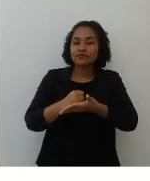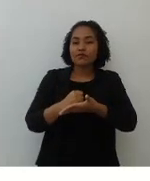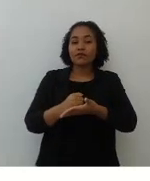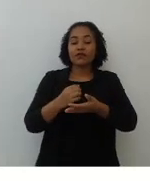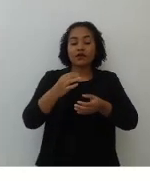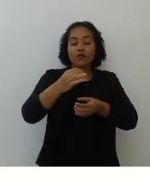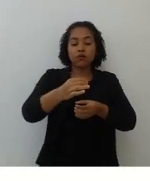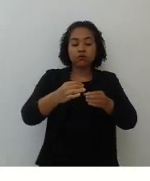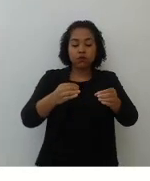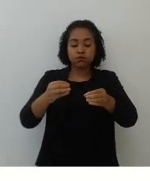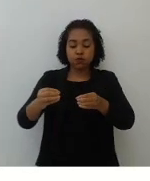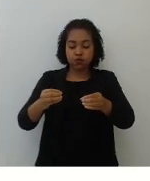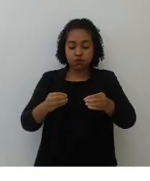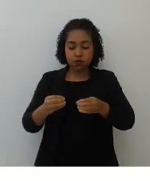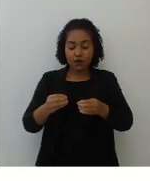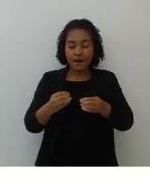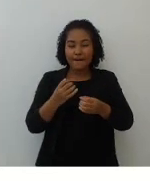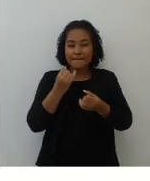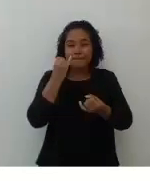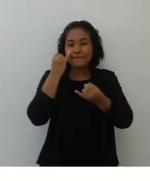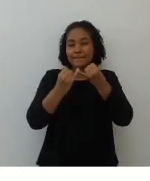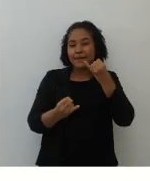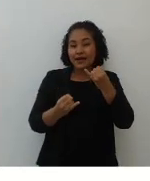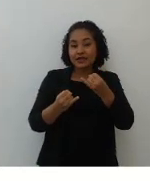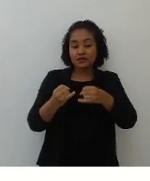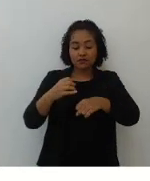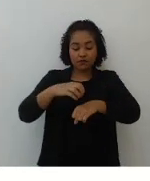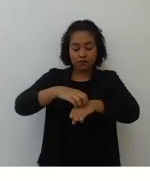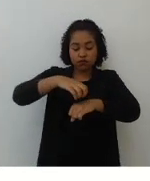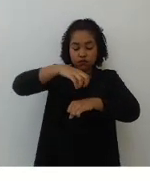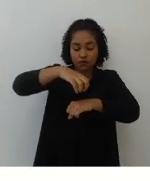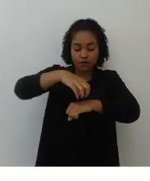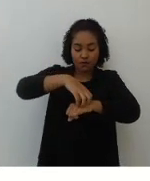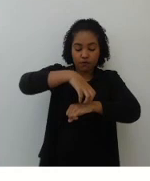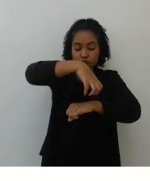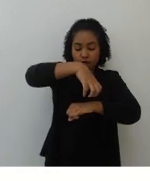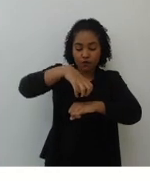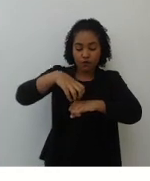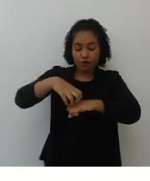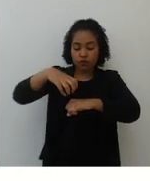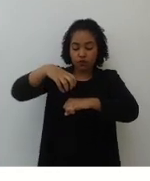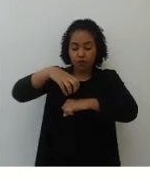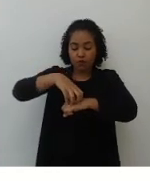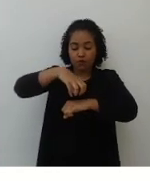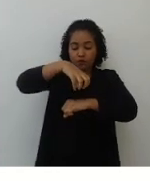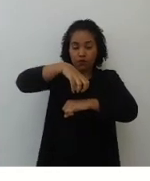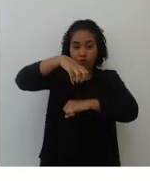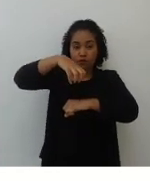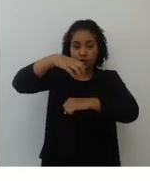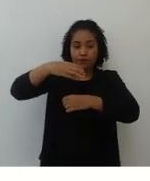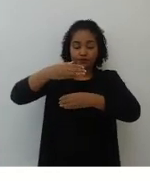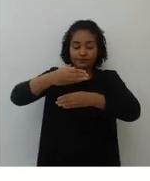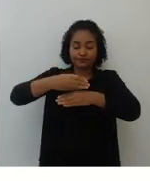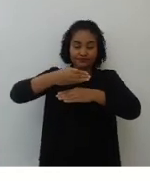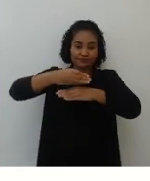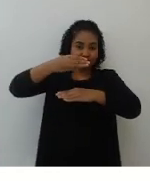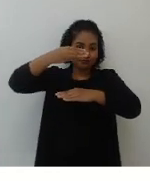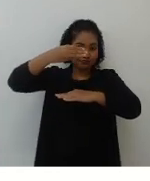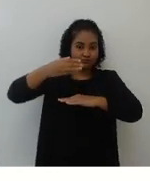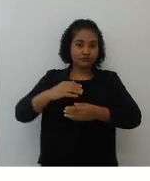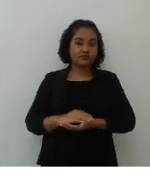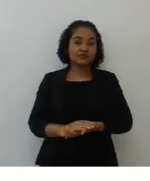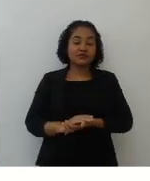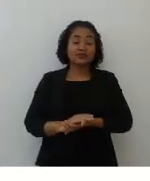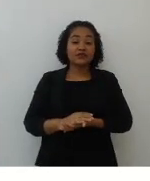dispostos paralelamente. É como se fossem bolsas que ficam colocadas uma em cima das outras. E essas bolsas têm função